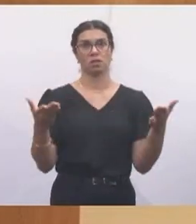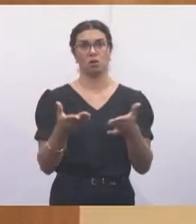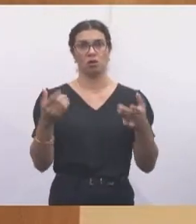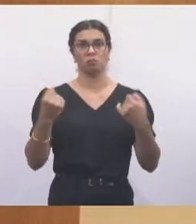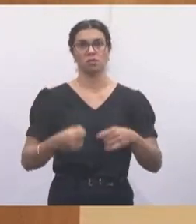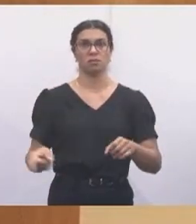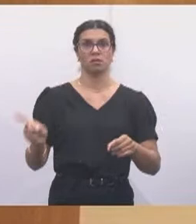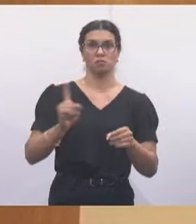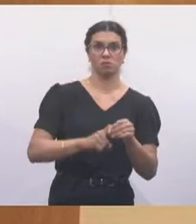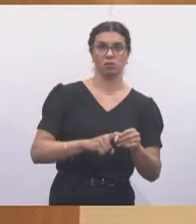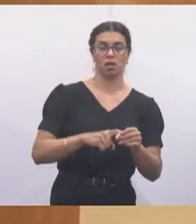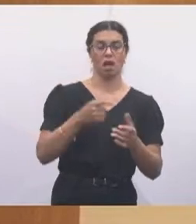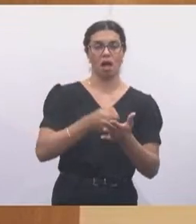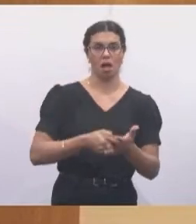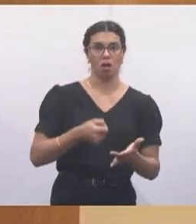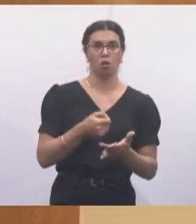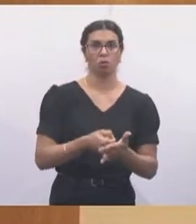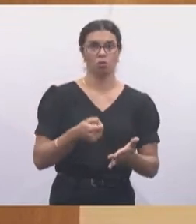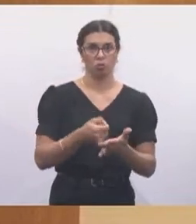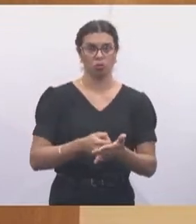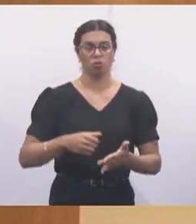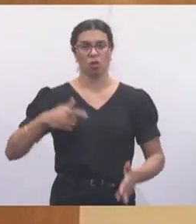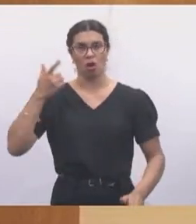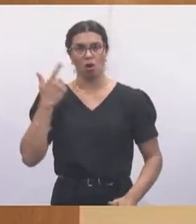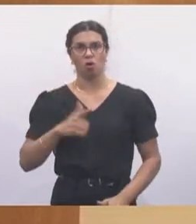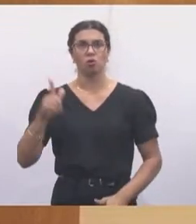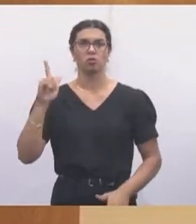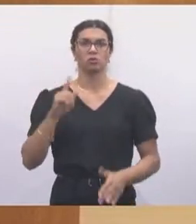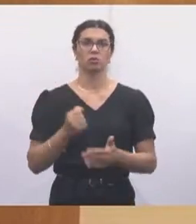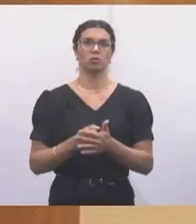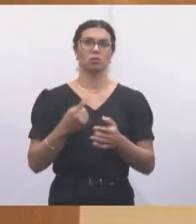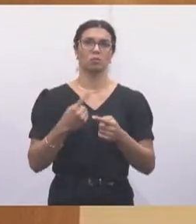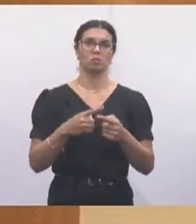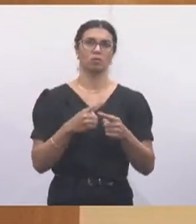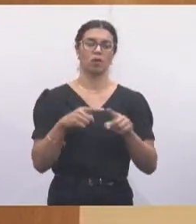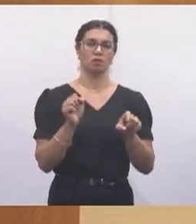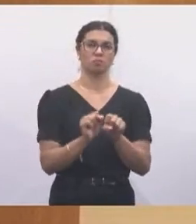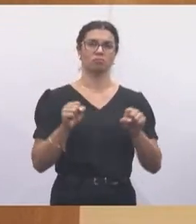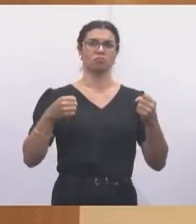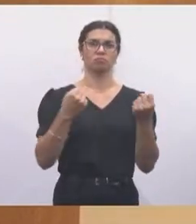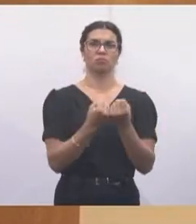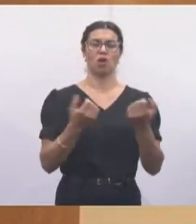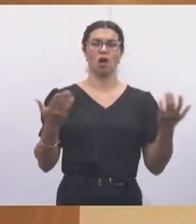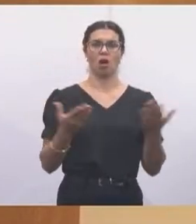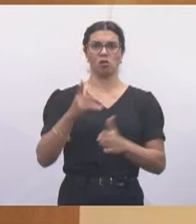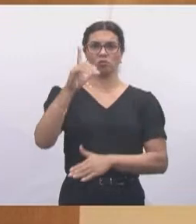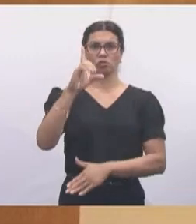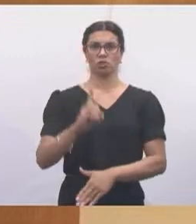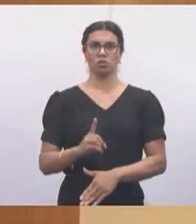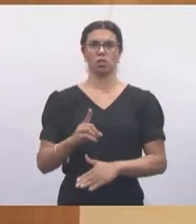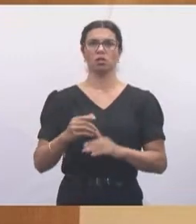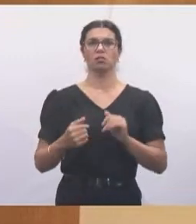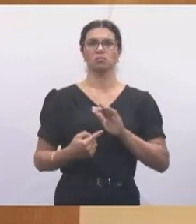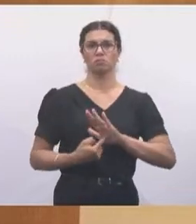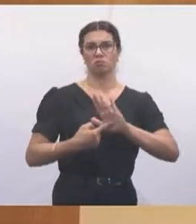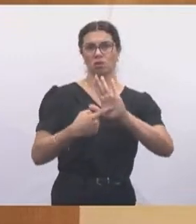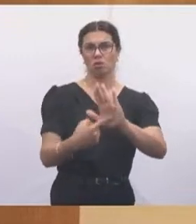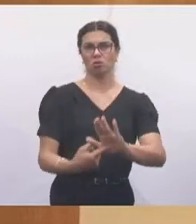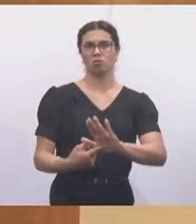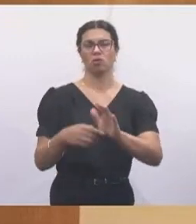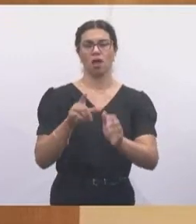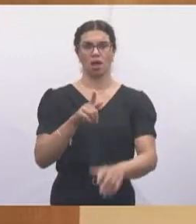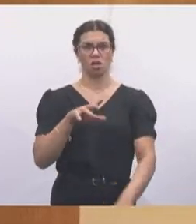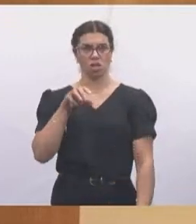vez, comprovado que valeu a pena. A organização dos trabalhadores em defesa dos seus direitos, a GM, numa truculência